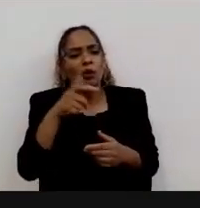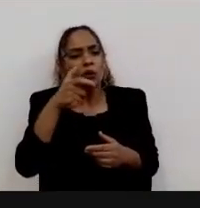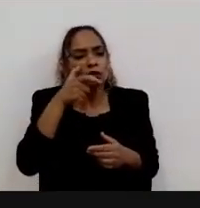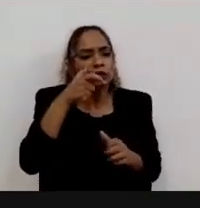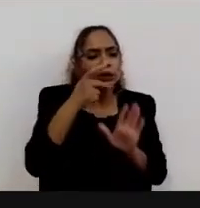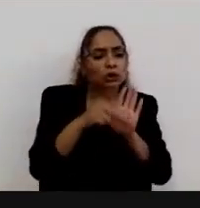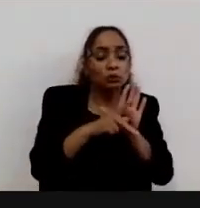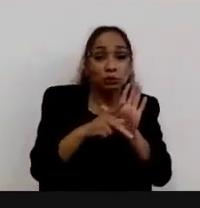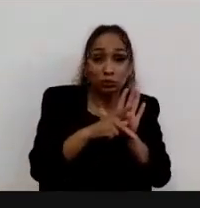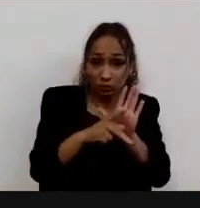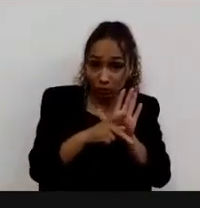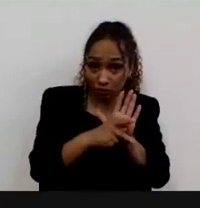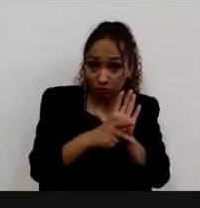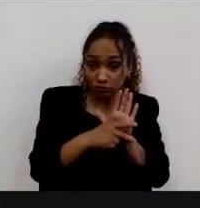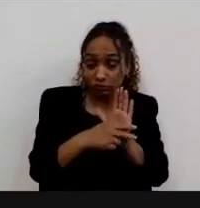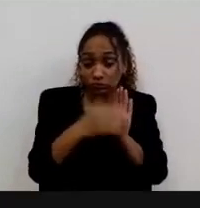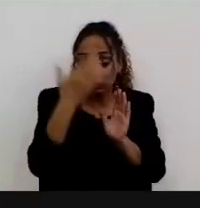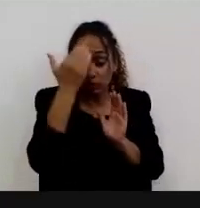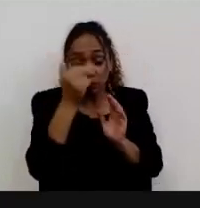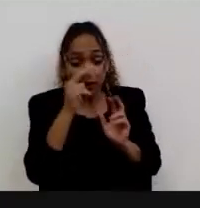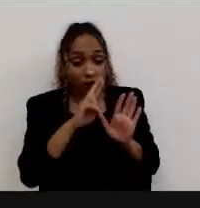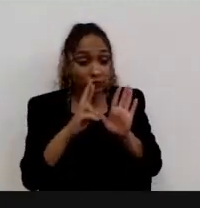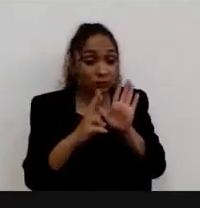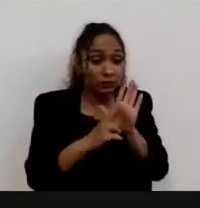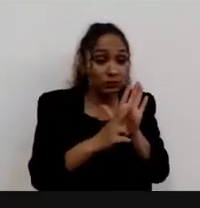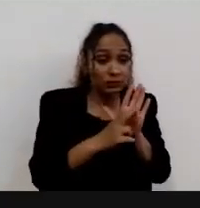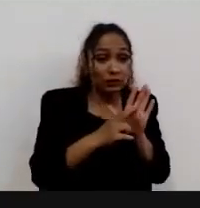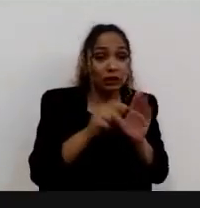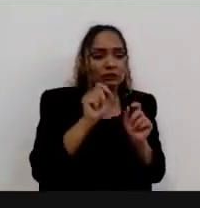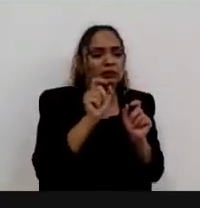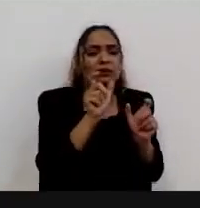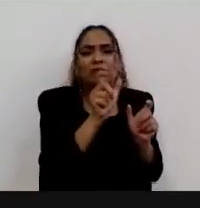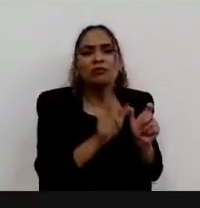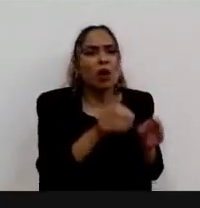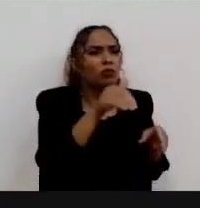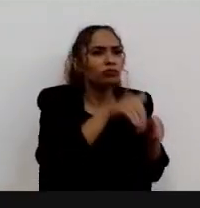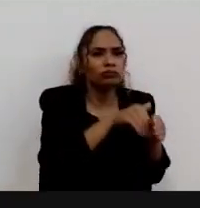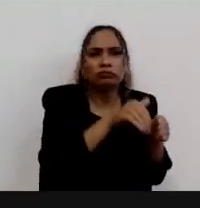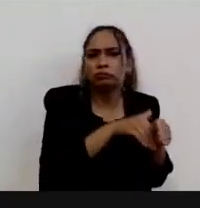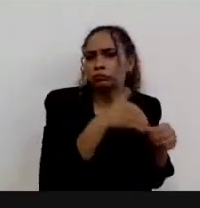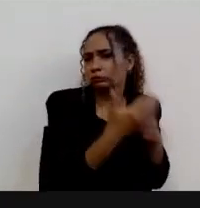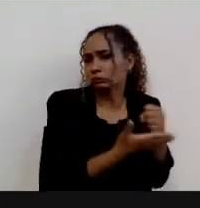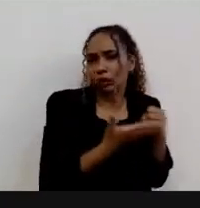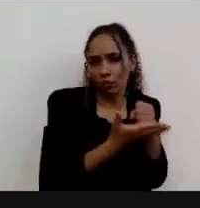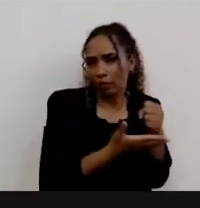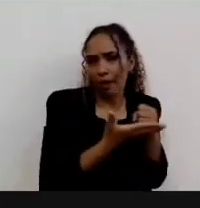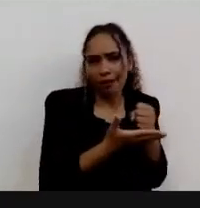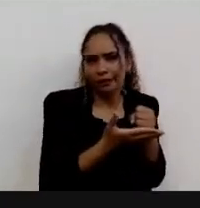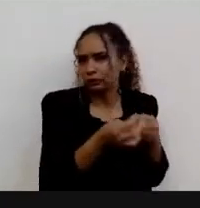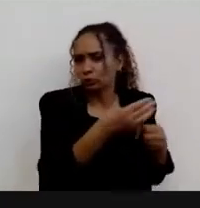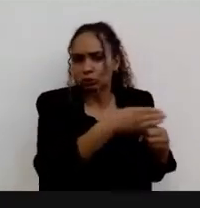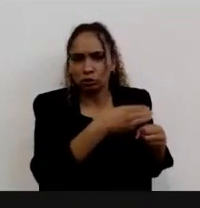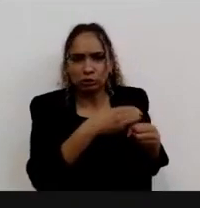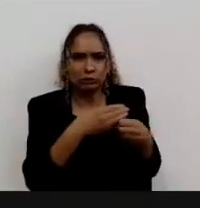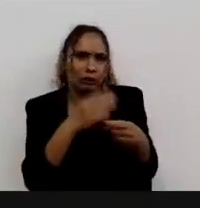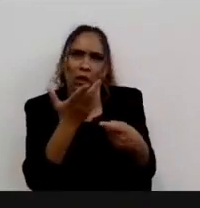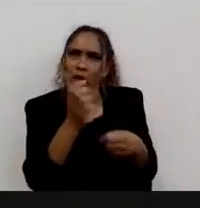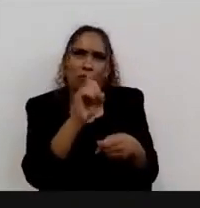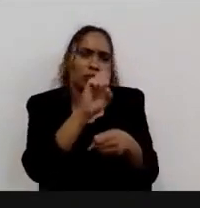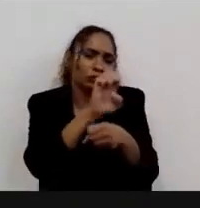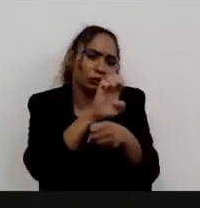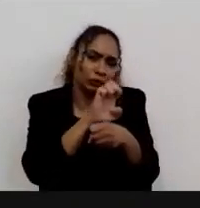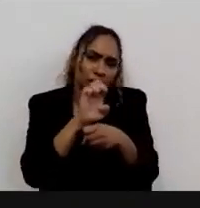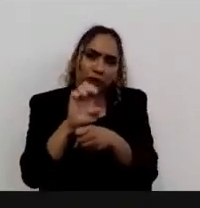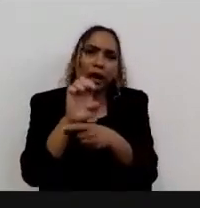gente pode ver assim, que ele representa também o interesse dos seus eleitores, da sua base, interesse do seu município, do seu